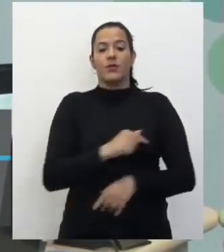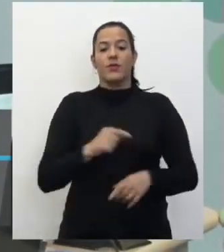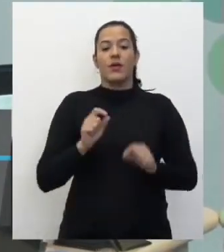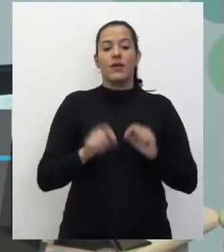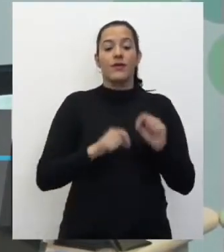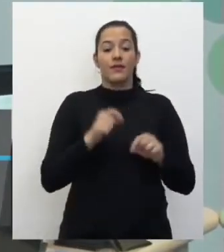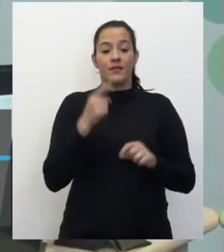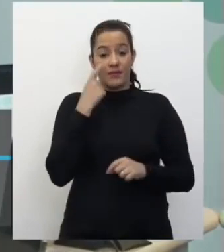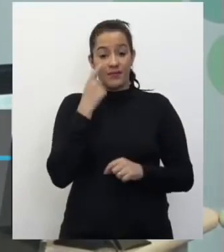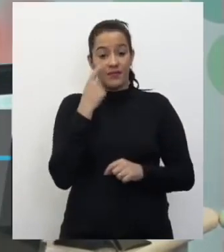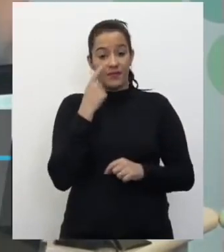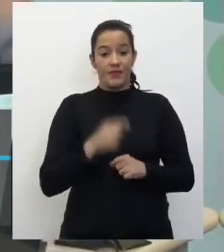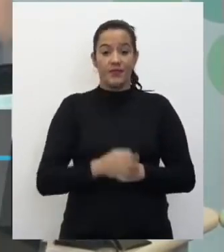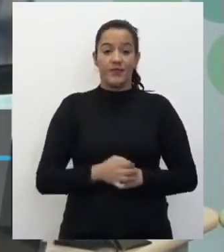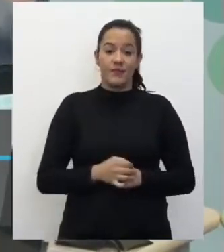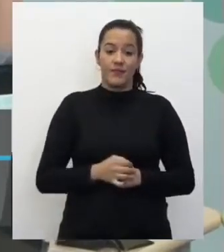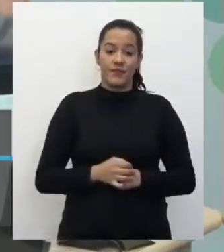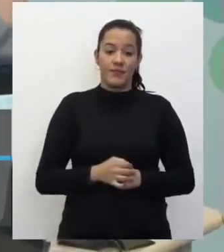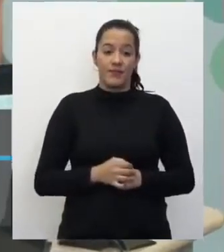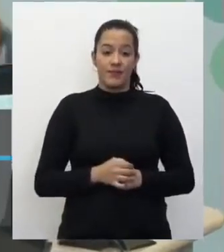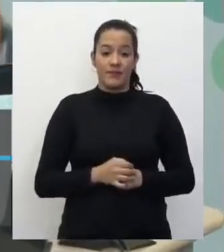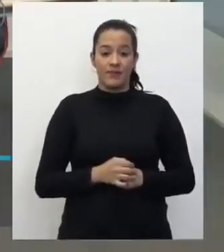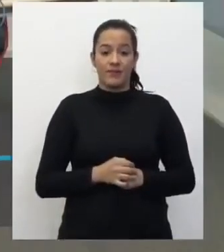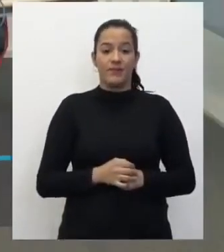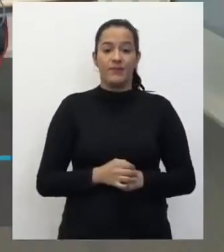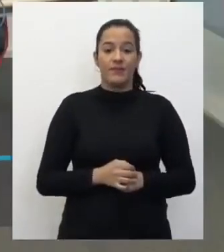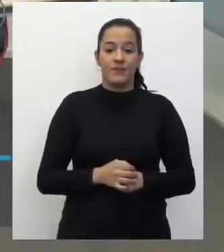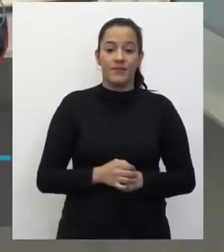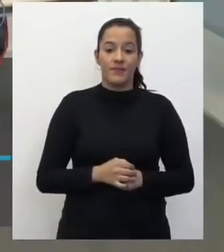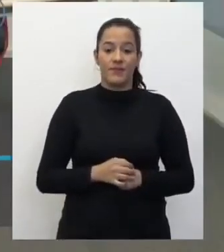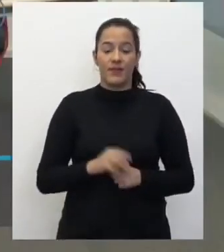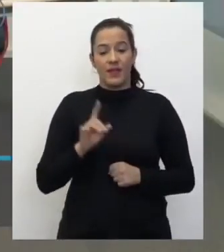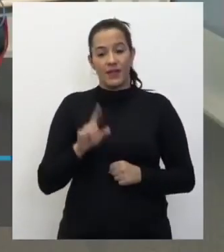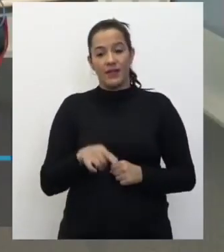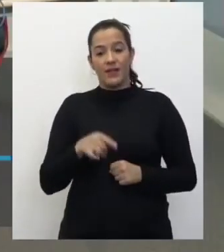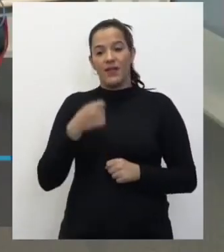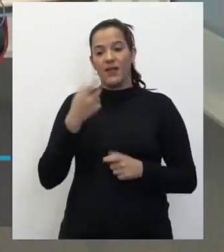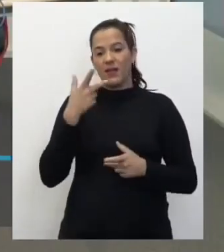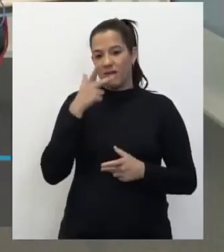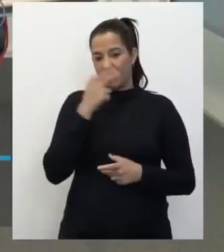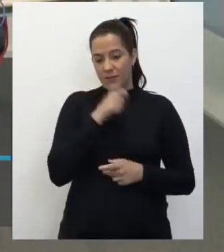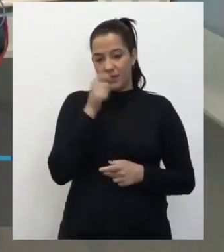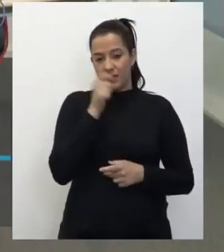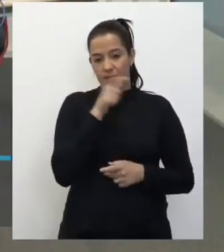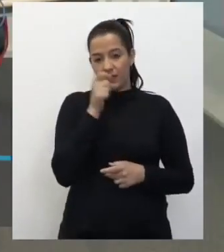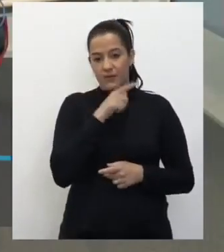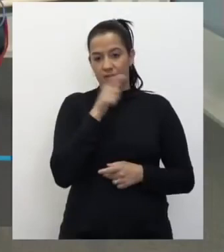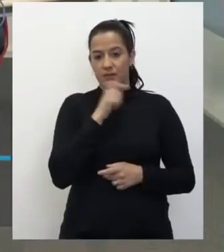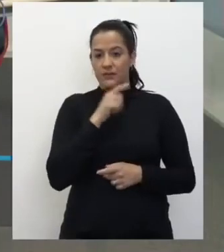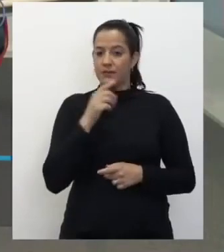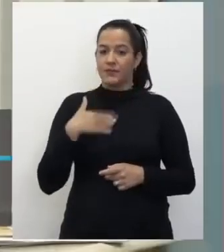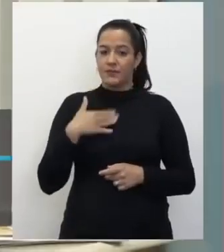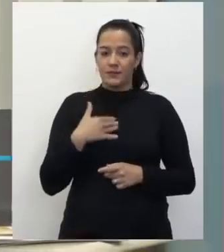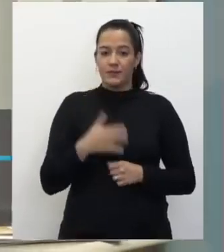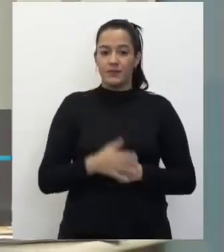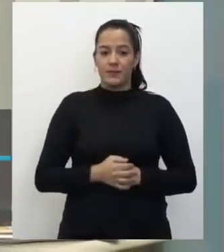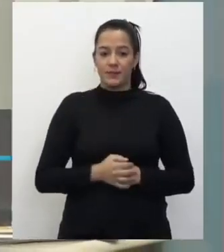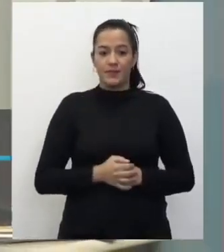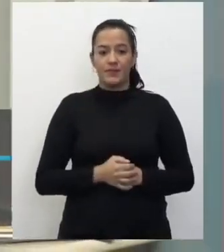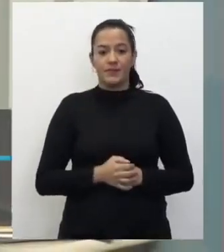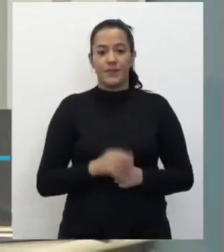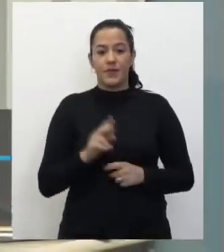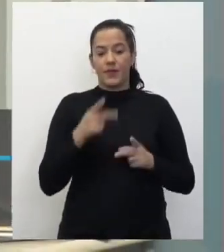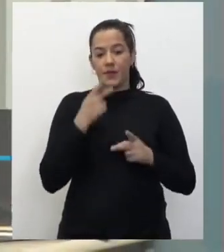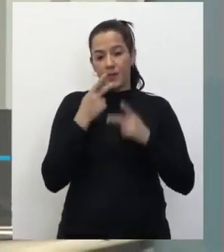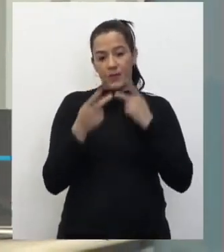colocou a Mônica como prêmio. Ela tá falando do mico que eu paguei, mas olha que lá no vídeo de mico, eu não tô pagando mico. Ele fala